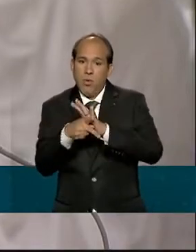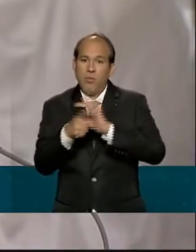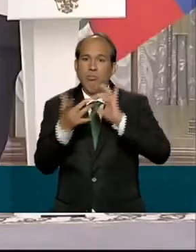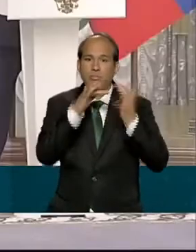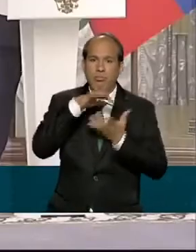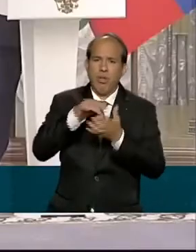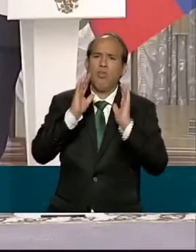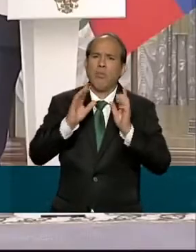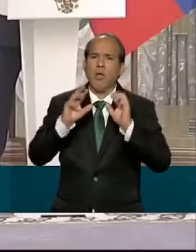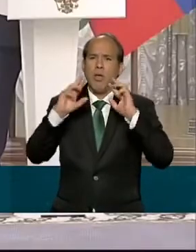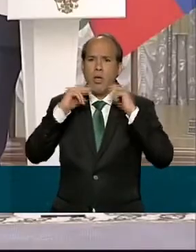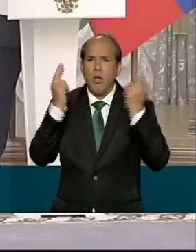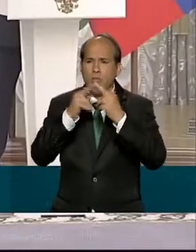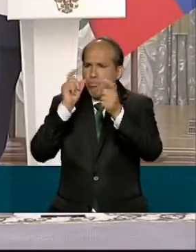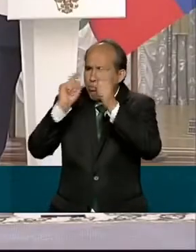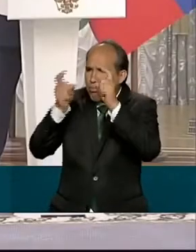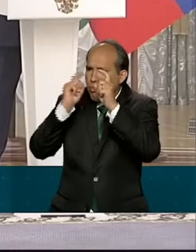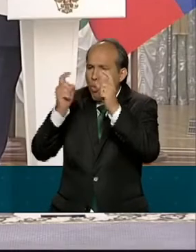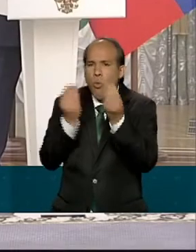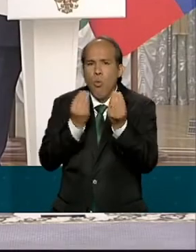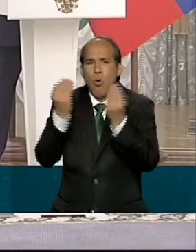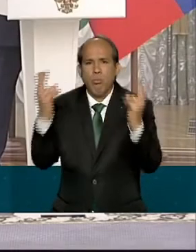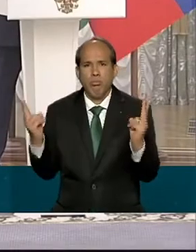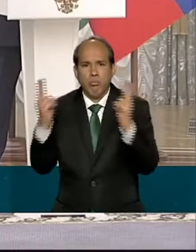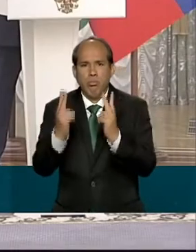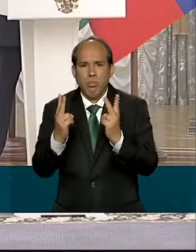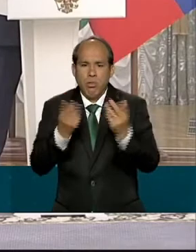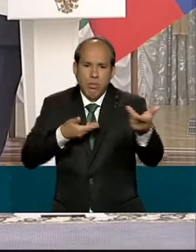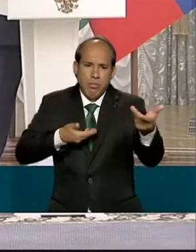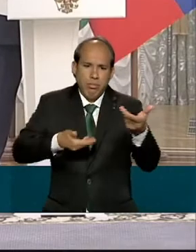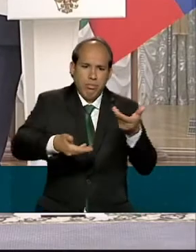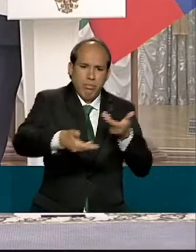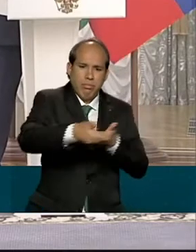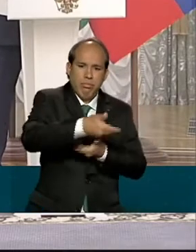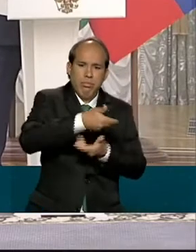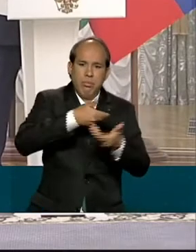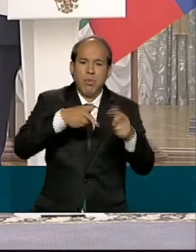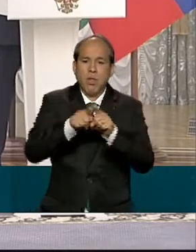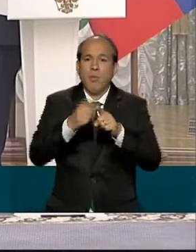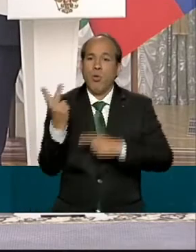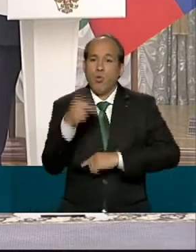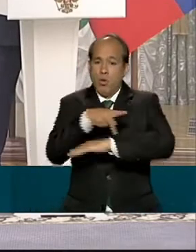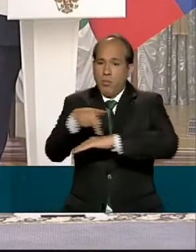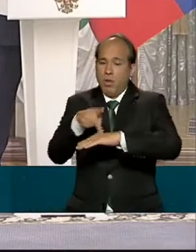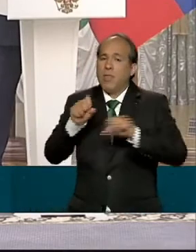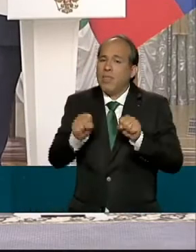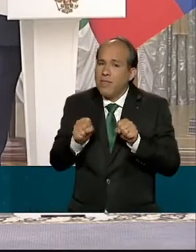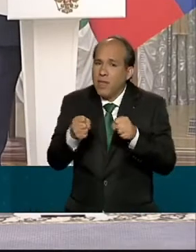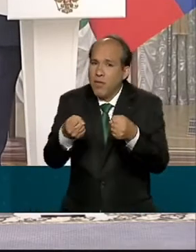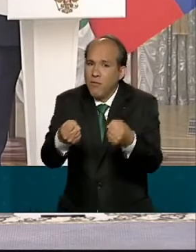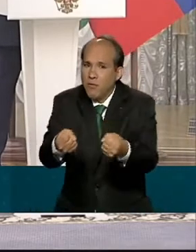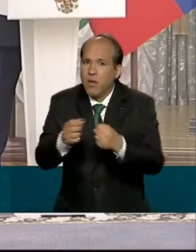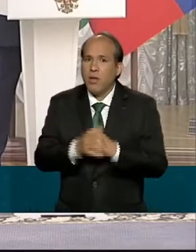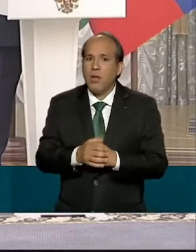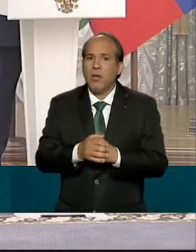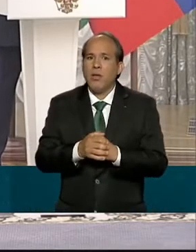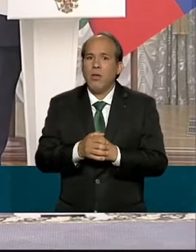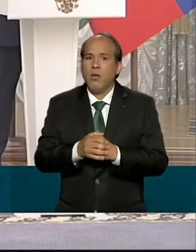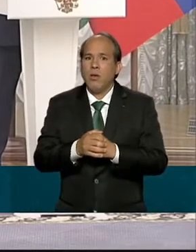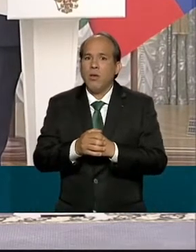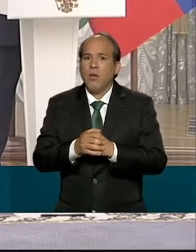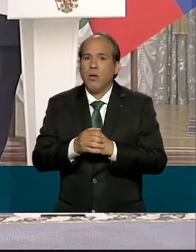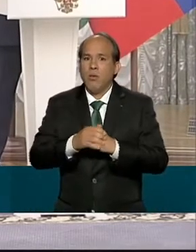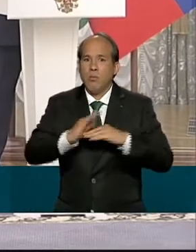uma reunião conjunta no formato 2+2. Os nossos países defendem a formação do mundo multipolar